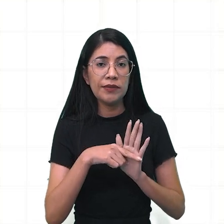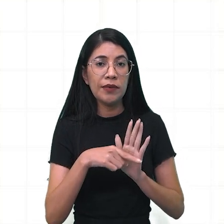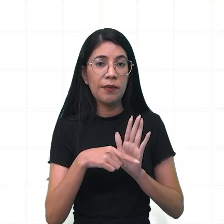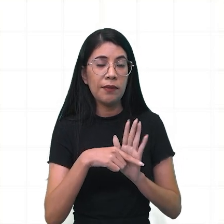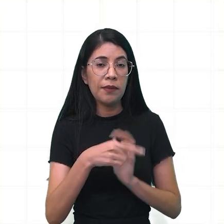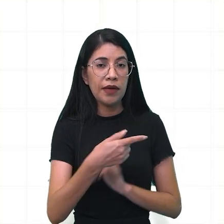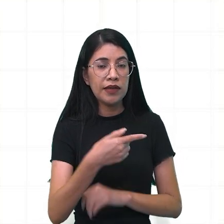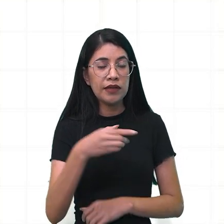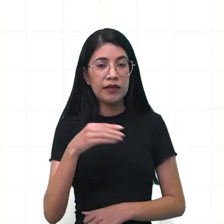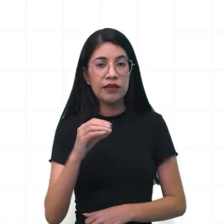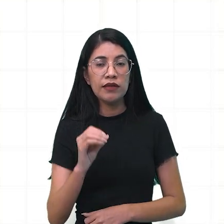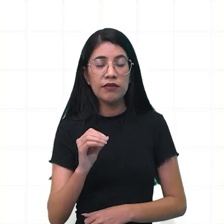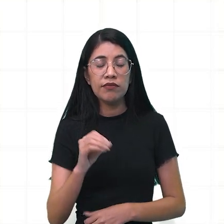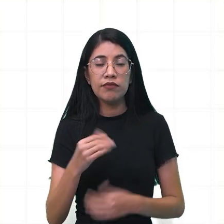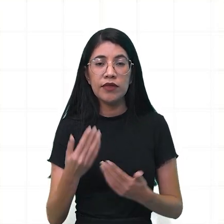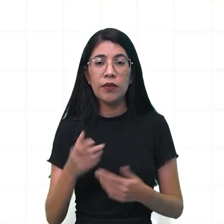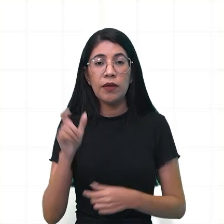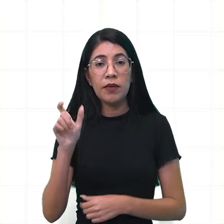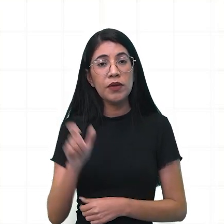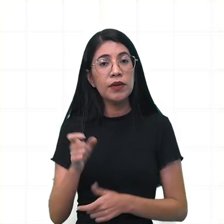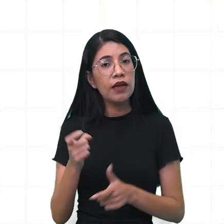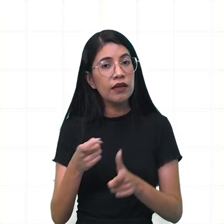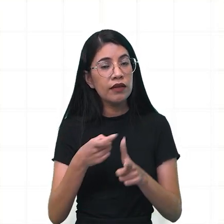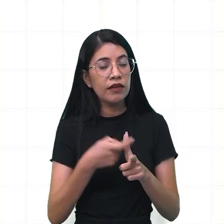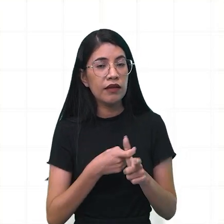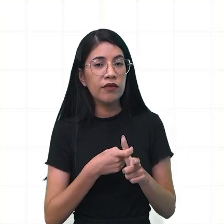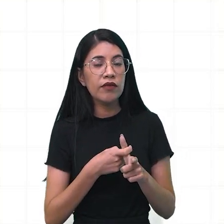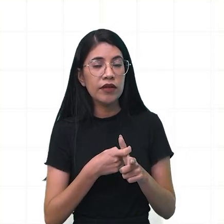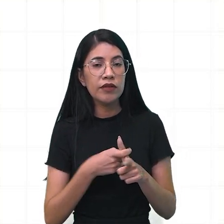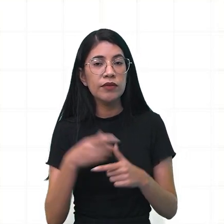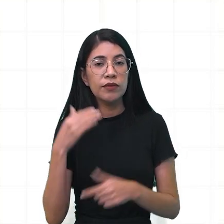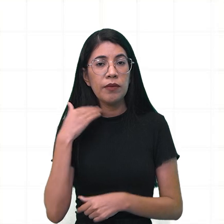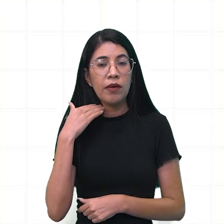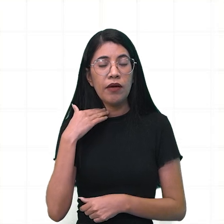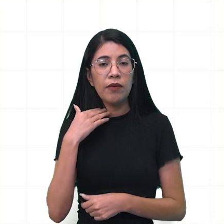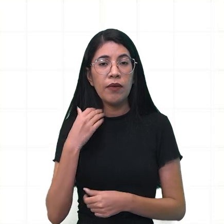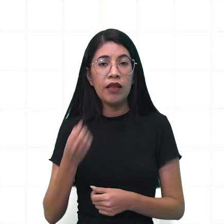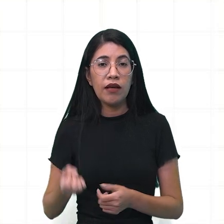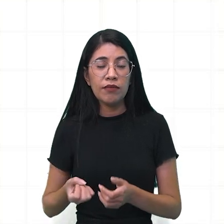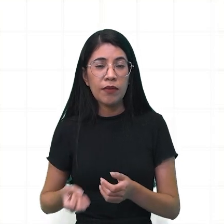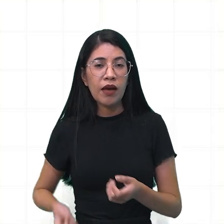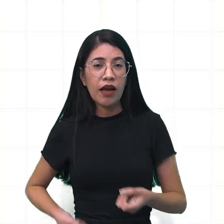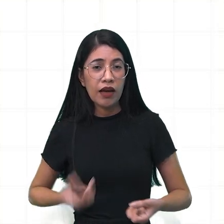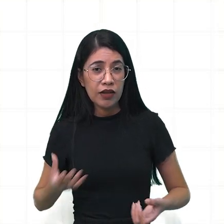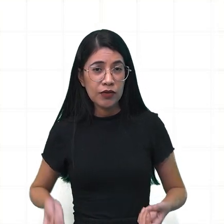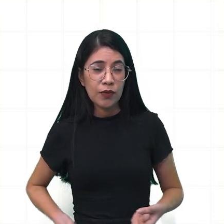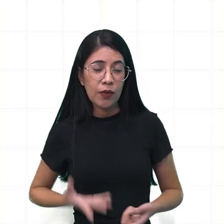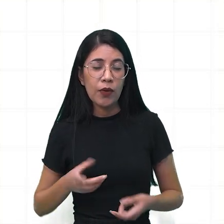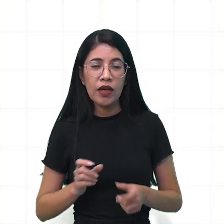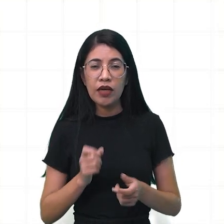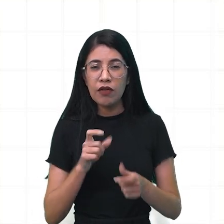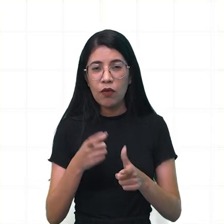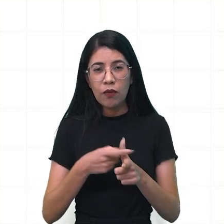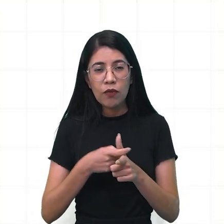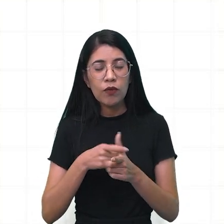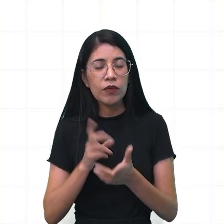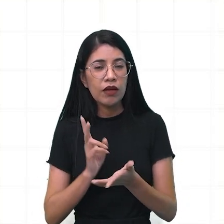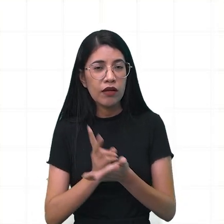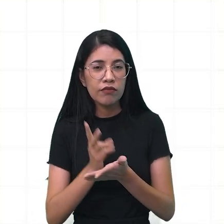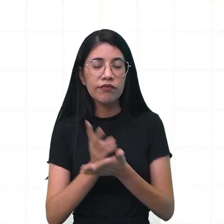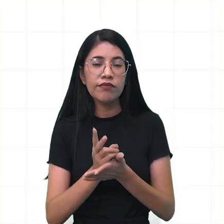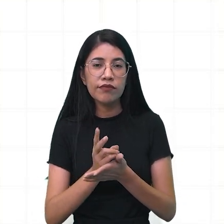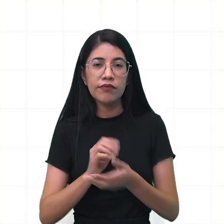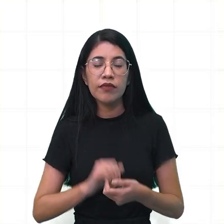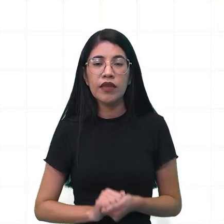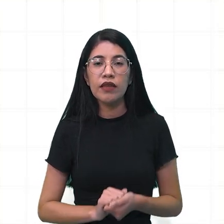ó Então a pessoa está devendo o banco gastou tudo que tinha e ainda ficou devendo o banco tá